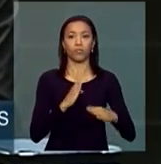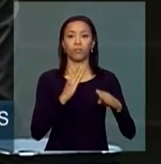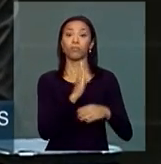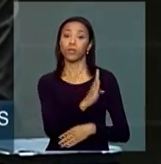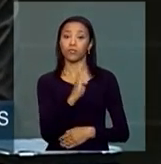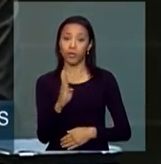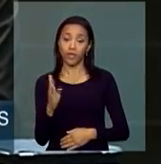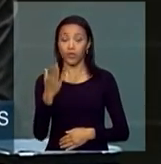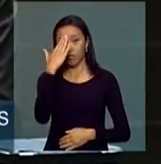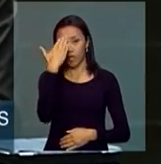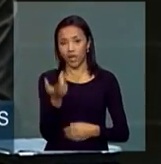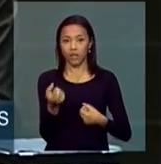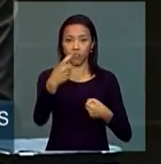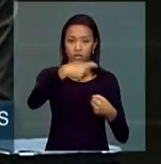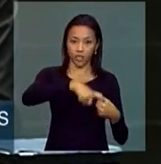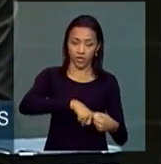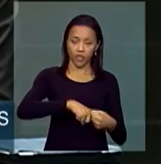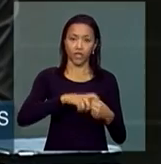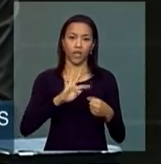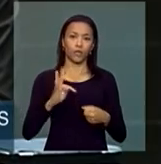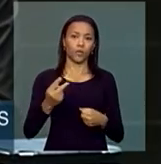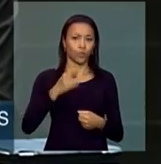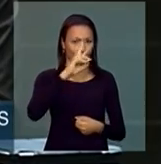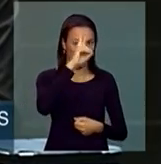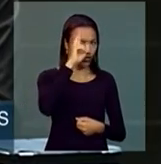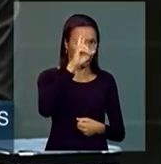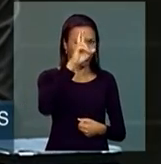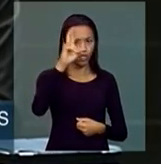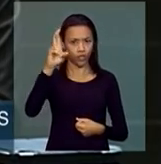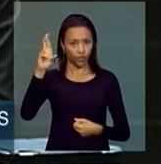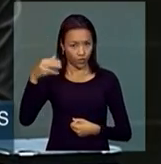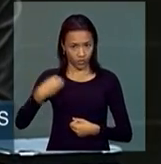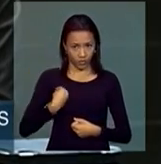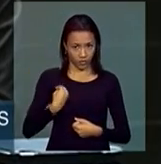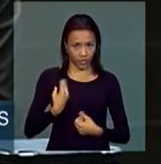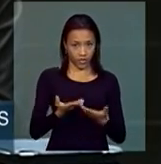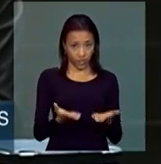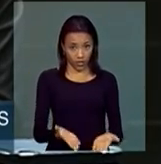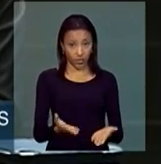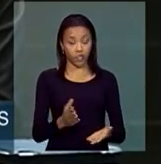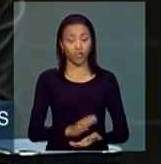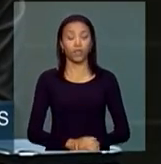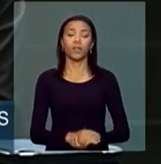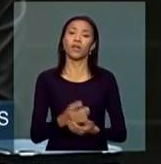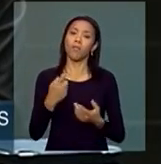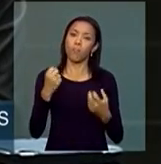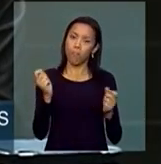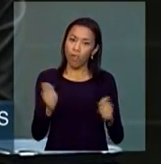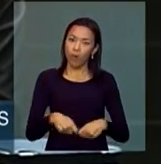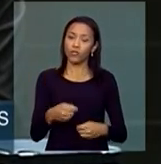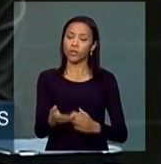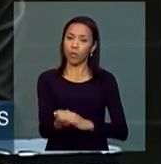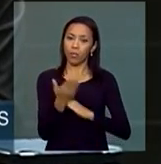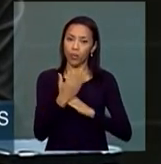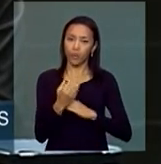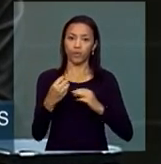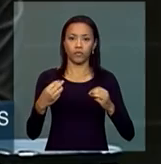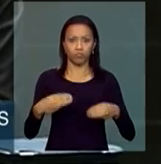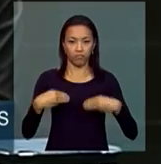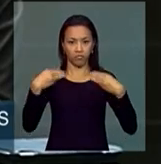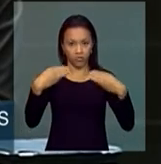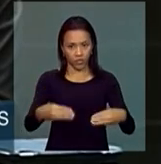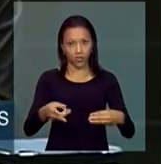pela parceria, ao doutor Klene, a todos os diretores, aos vice. Contem com a SPA, contem com o Ministério da Agricultura para que a gente